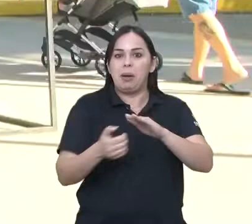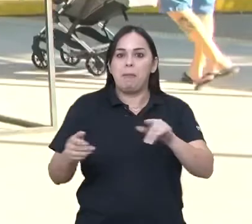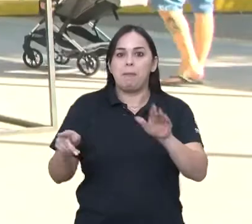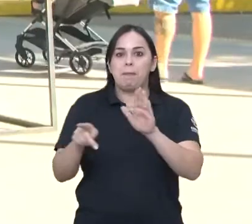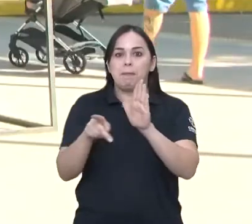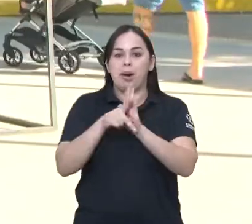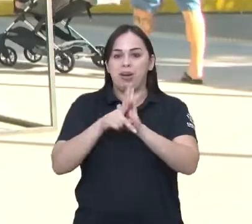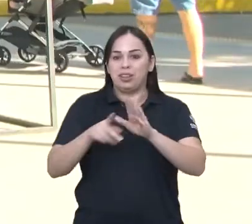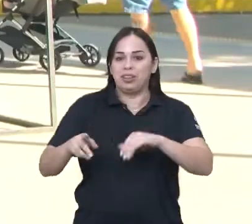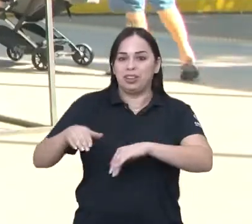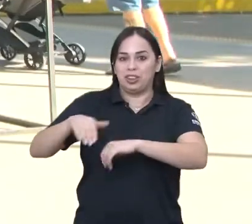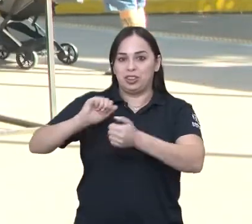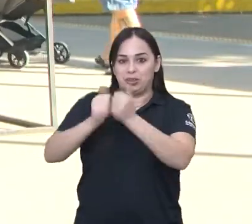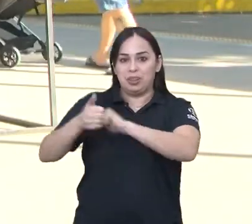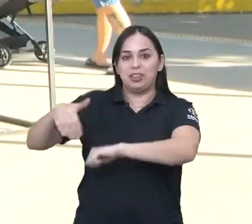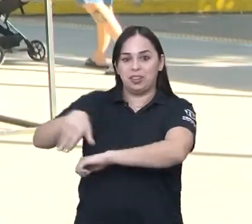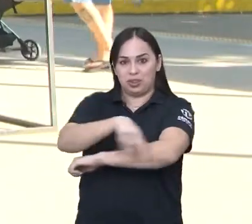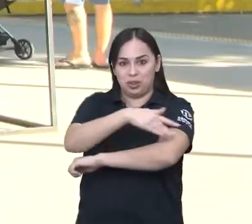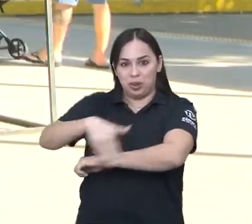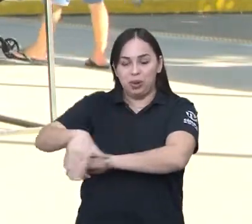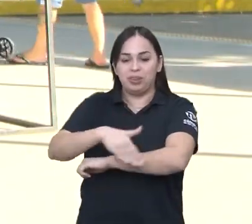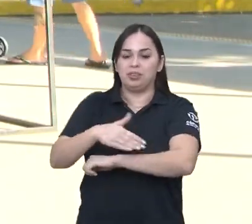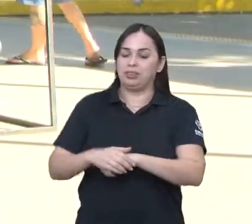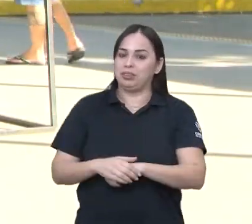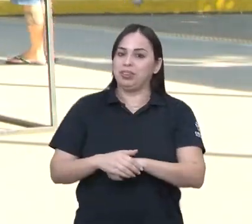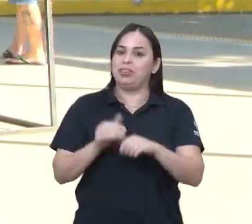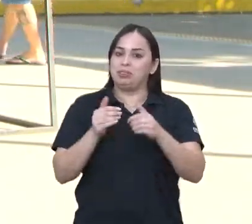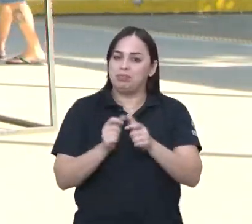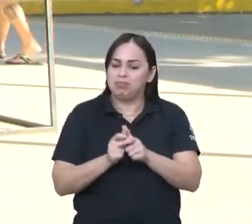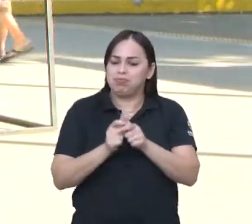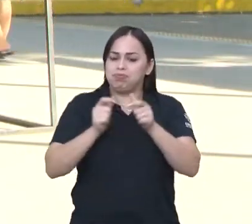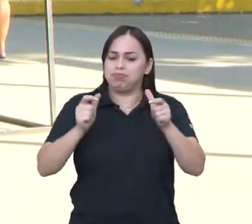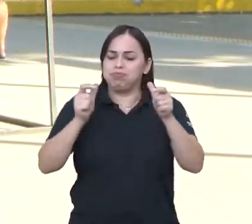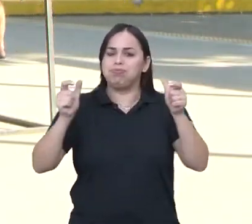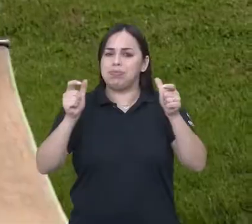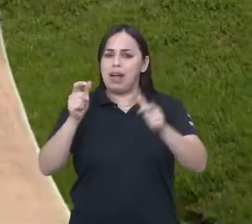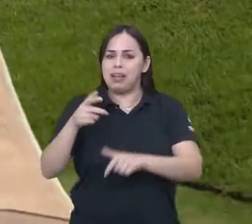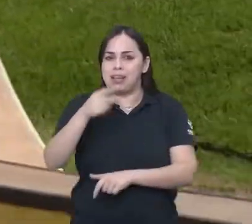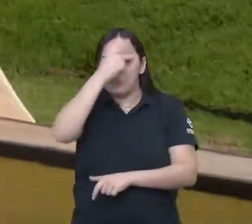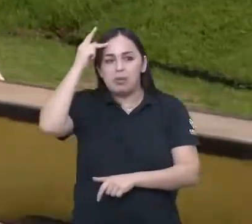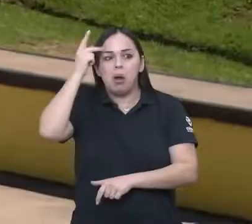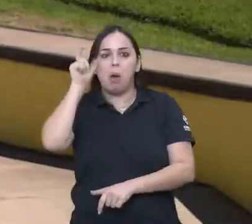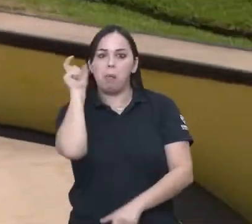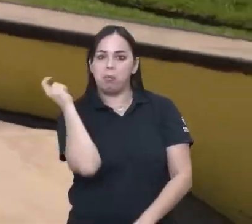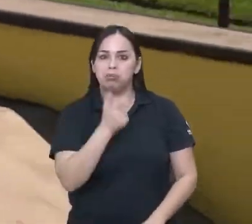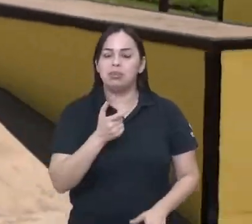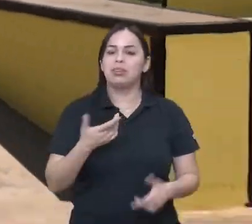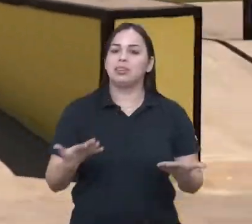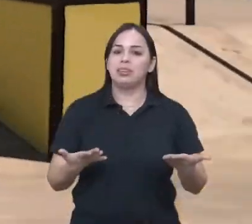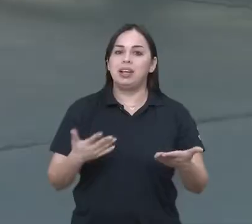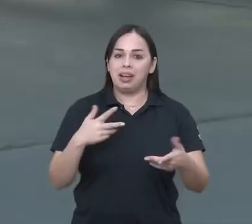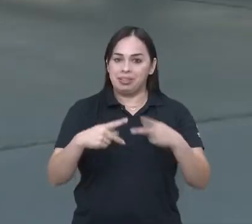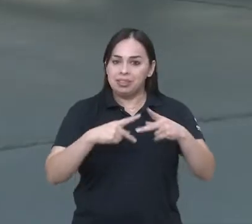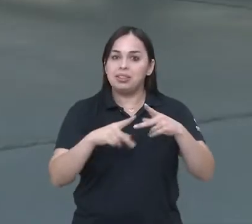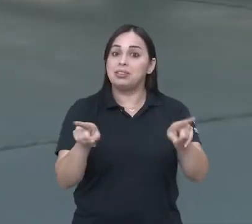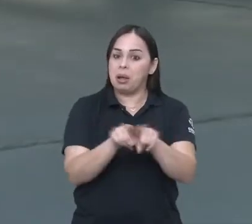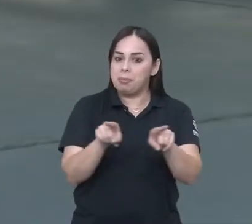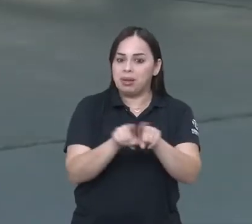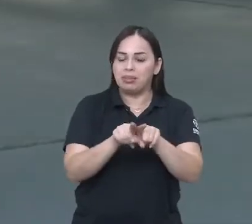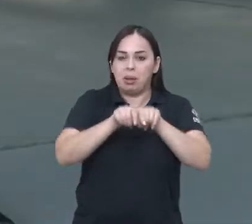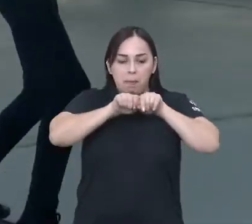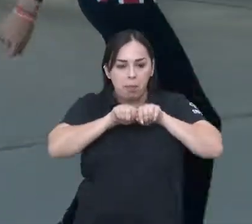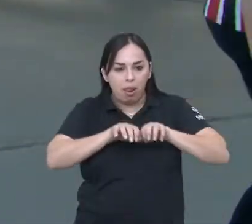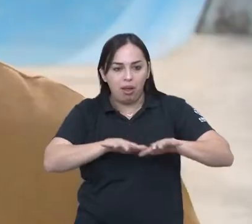rua, trazendo a força da juventude e ganhando cada vez mais atenção. E aqui em São José não é diferente. A modalidade